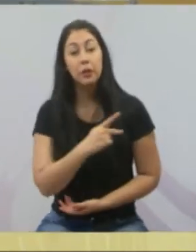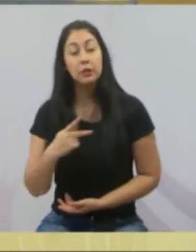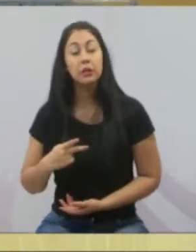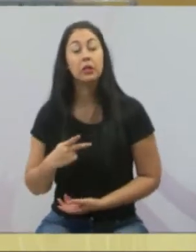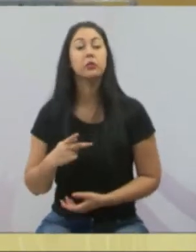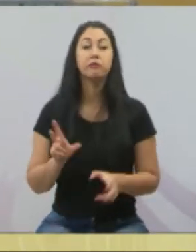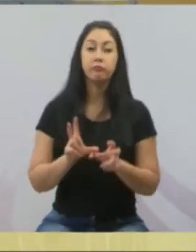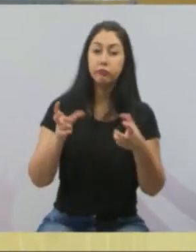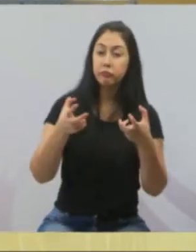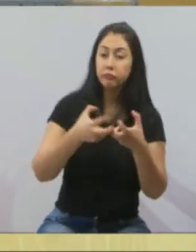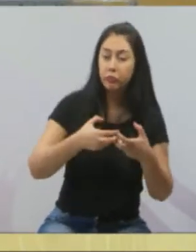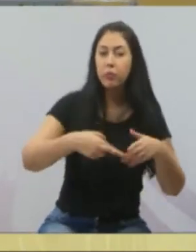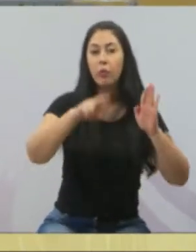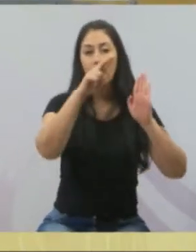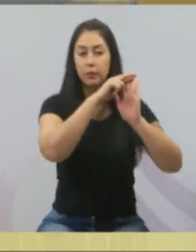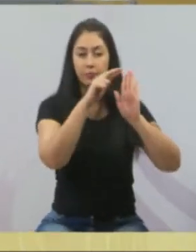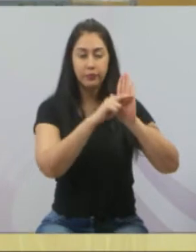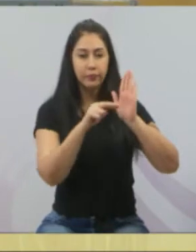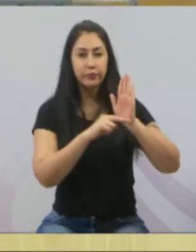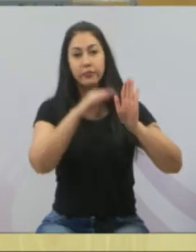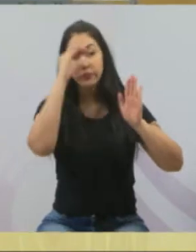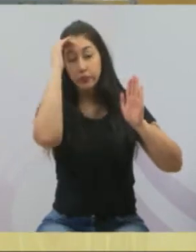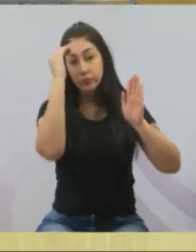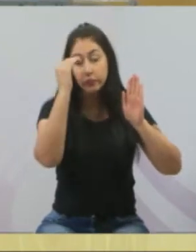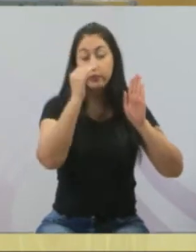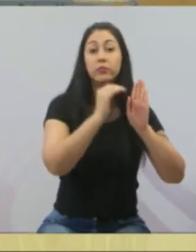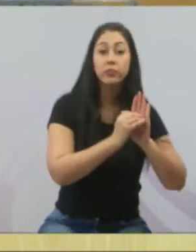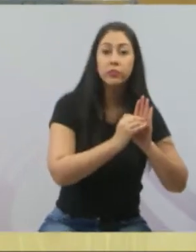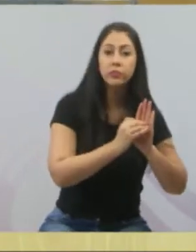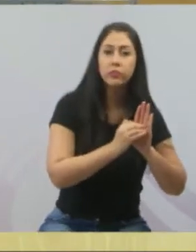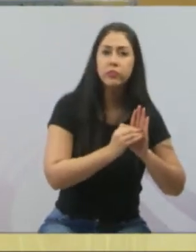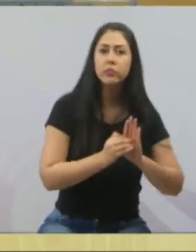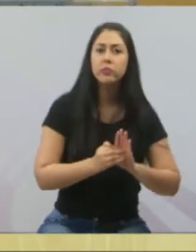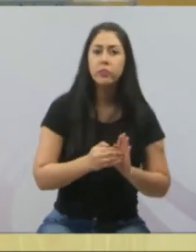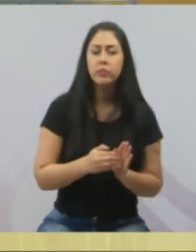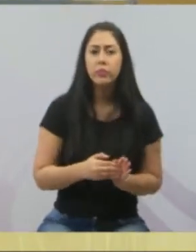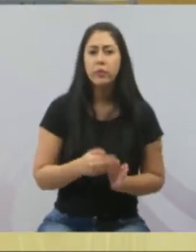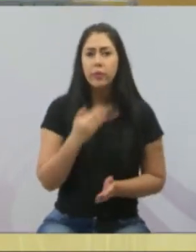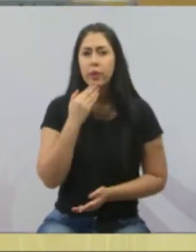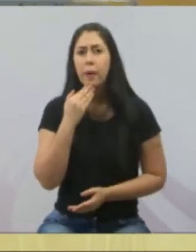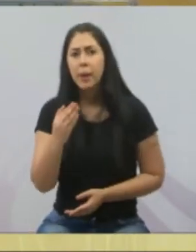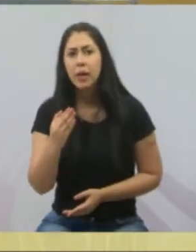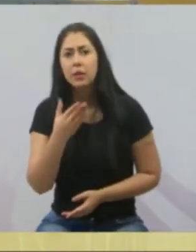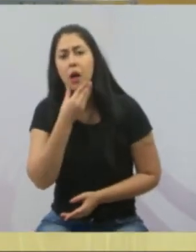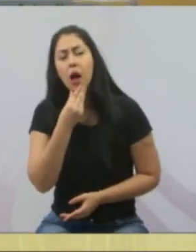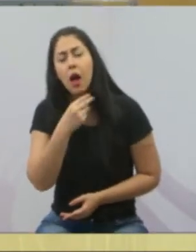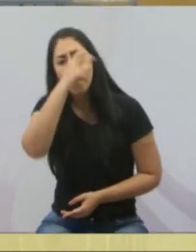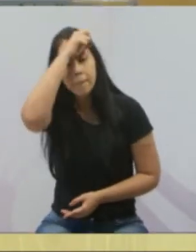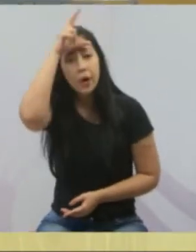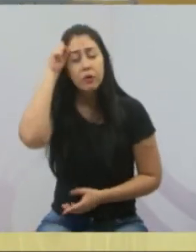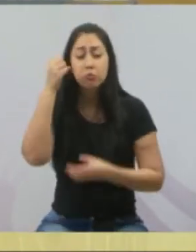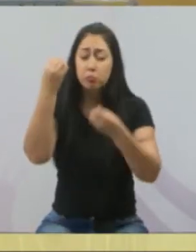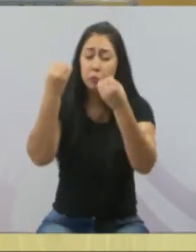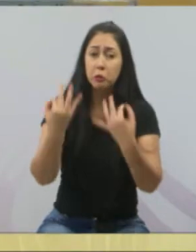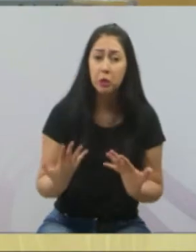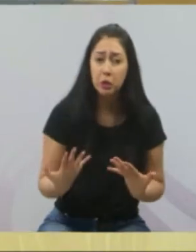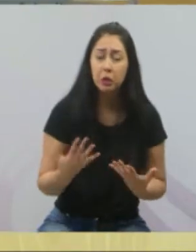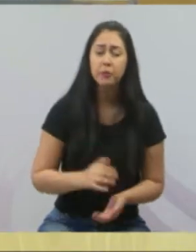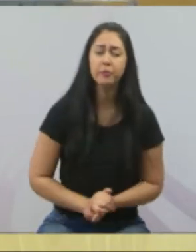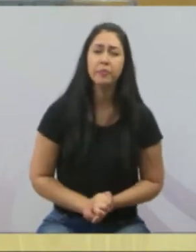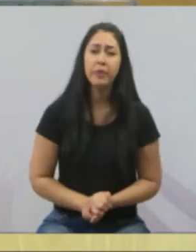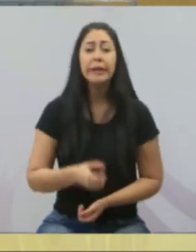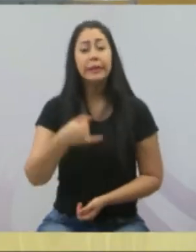um salário minimamente mais garantido, tem ele totalmente comprometido para subsidiar toda a sua família, seja servidor